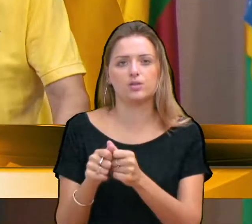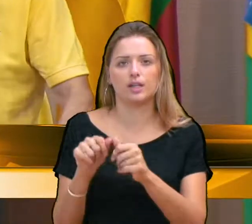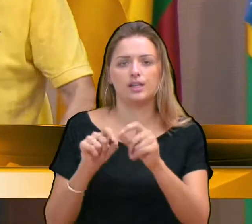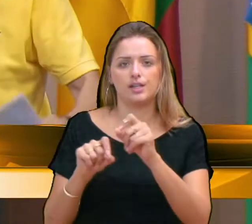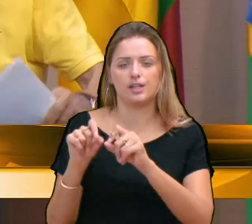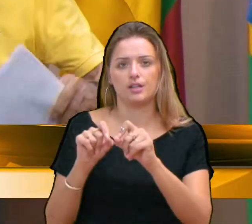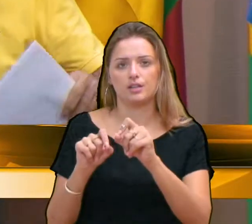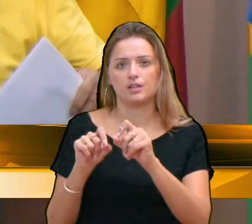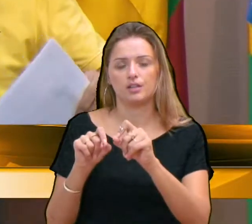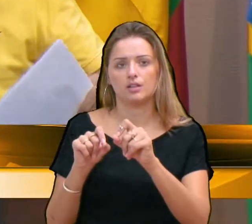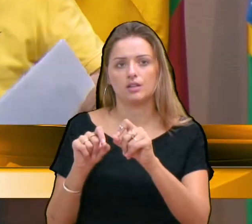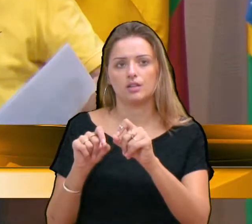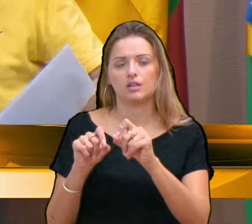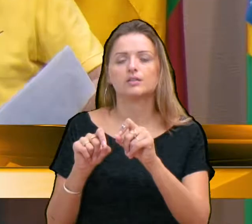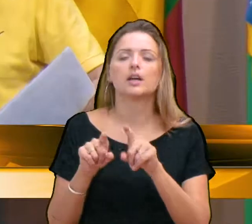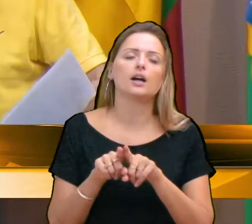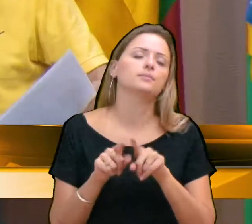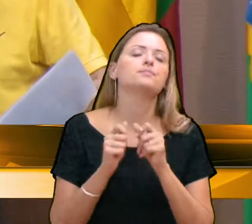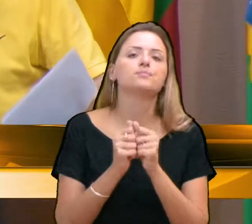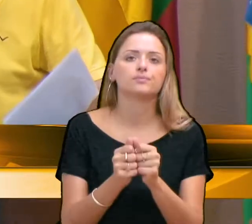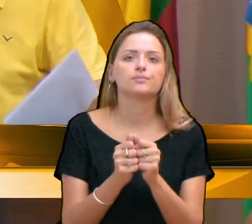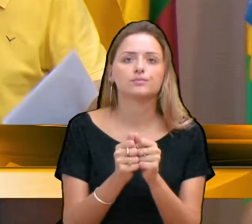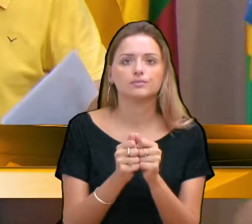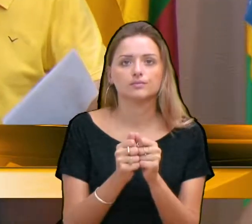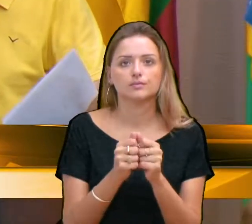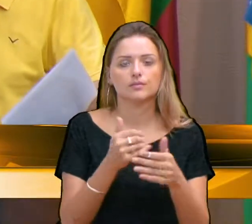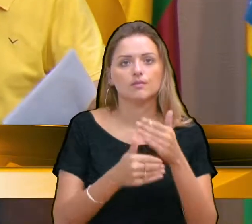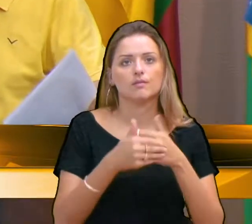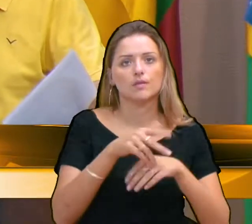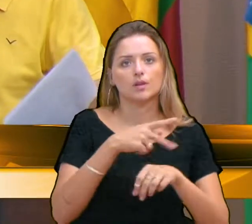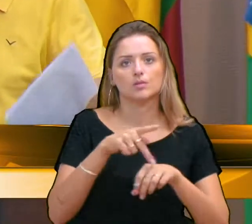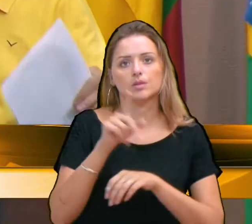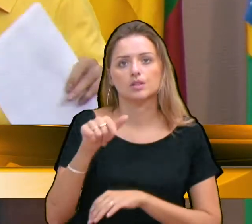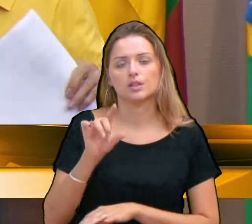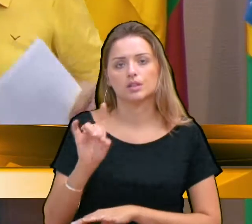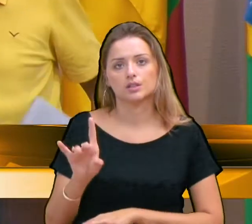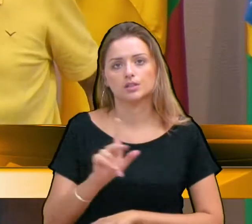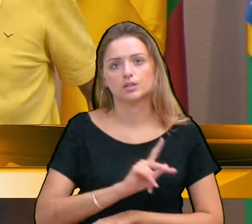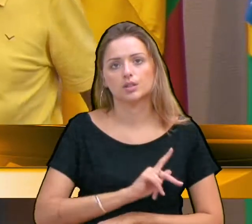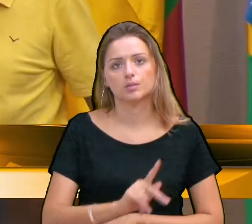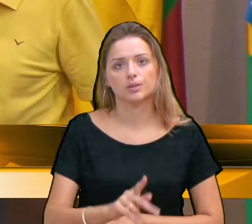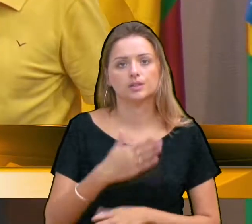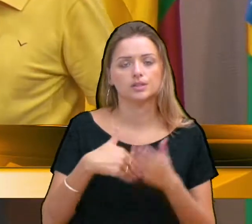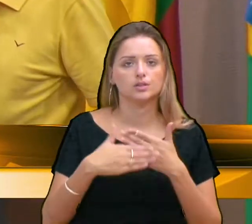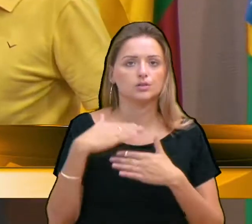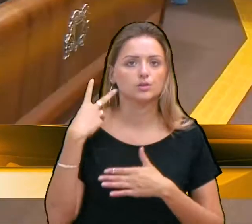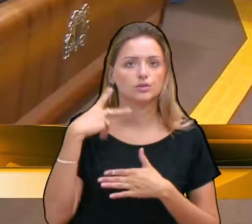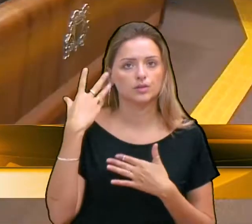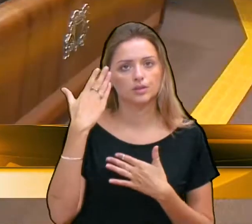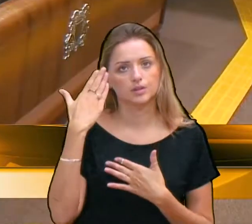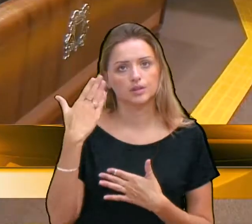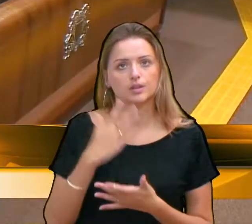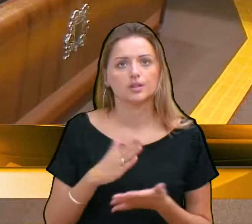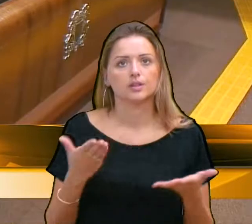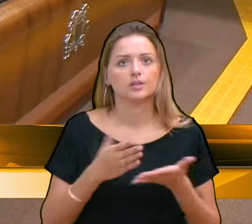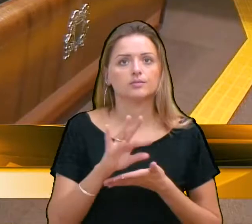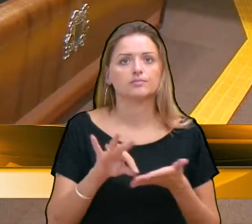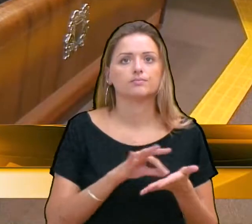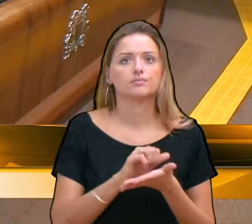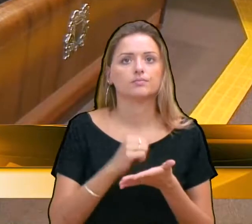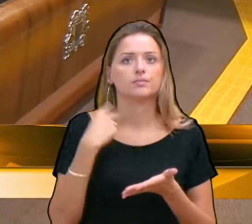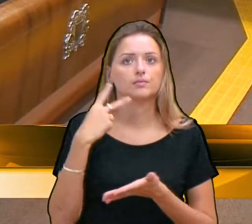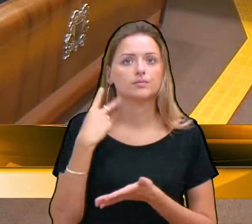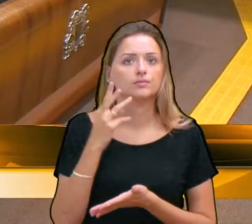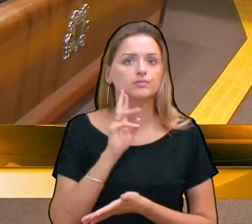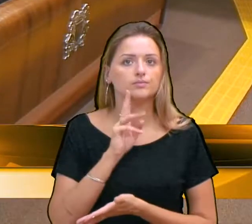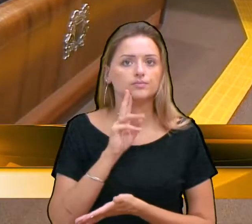essa barbaridade que está se tentando fazer aí no país. É isso, senhoras e senhores vereadores. Obrigado, senhor presidente. Próximo vereador inscrito, o vereador